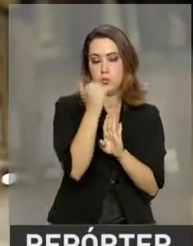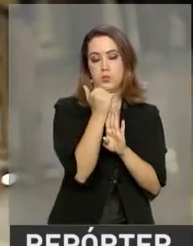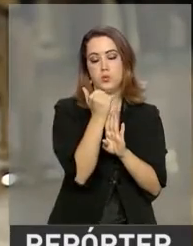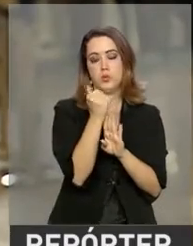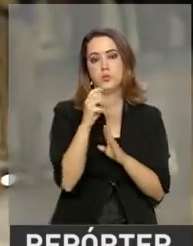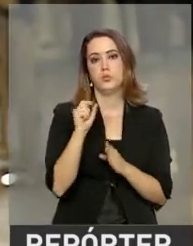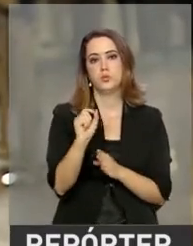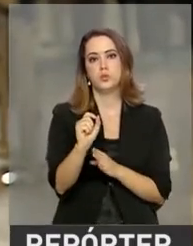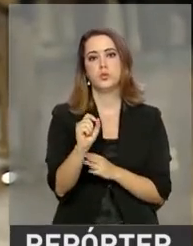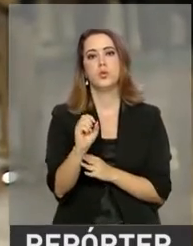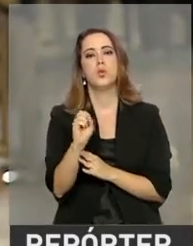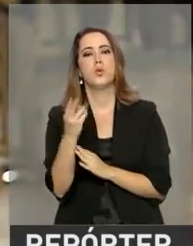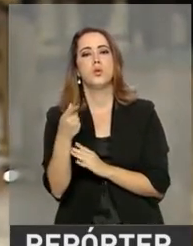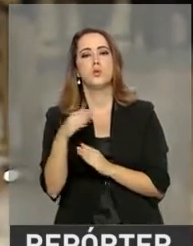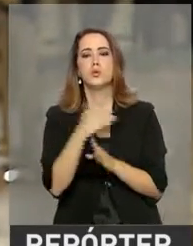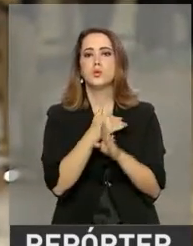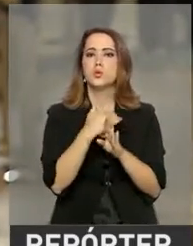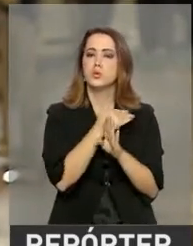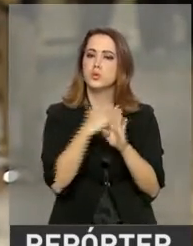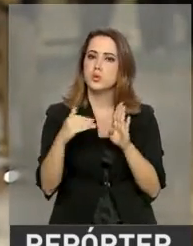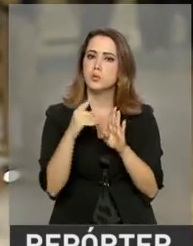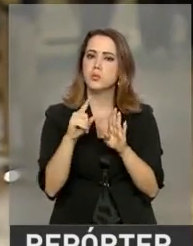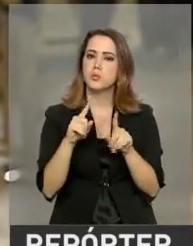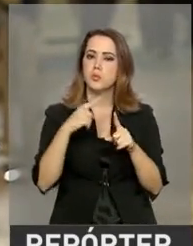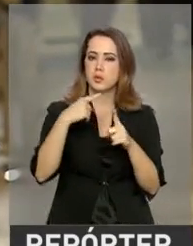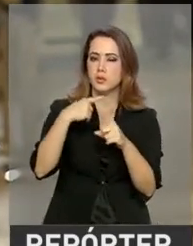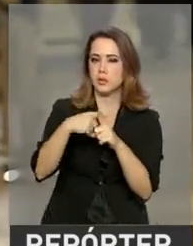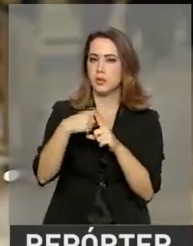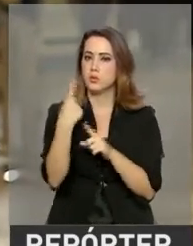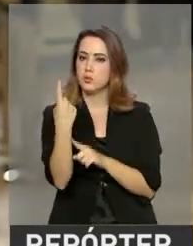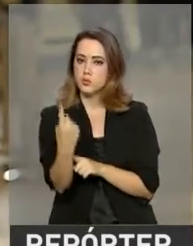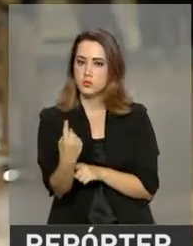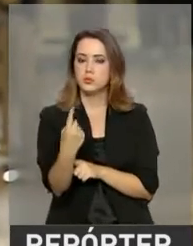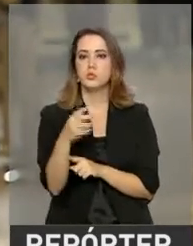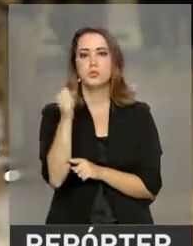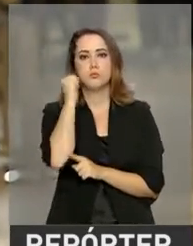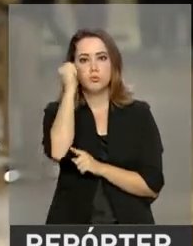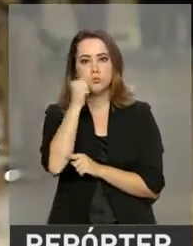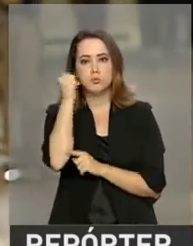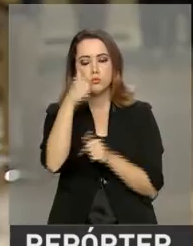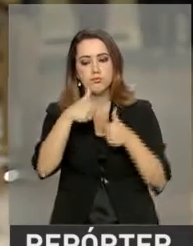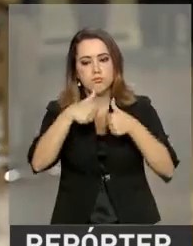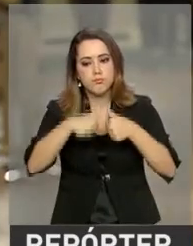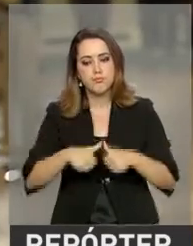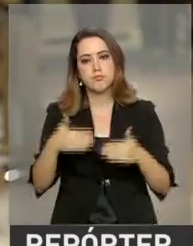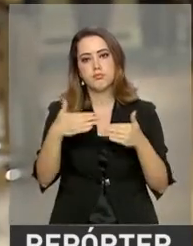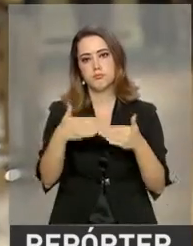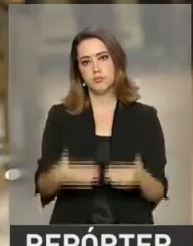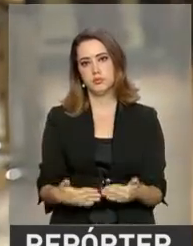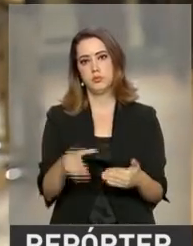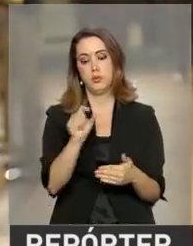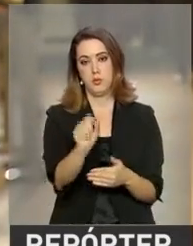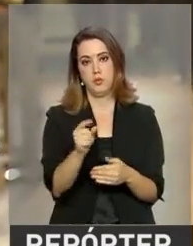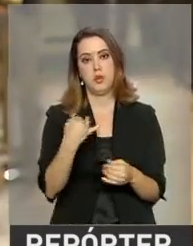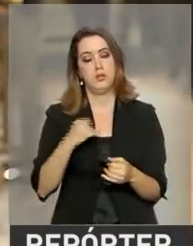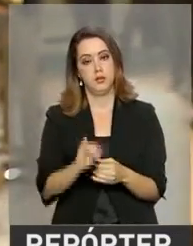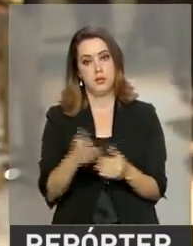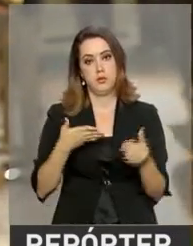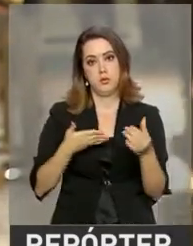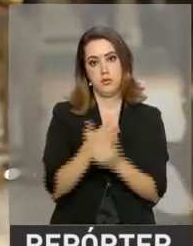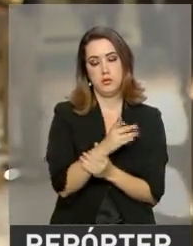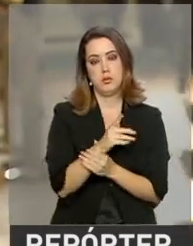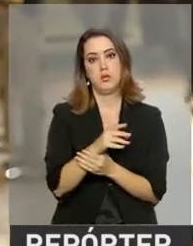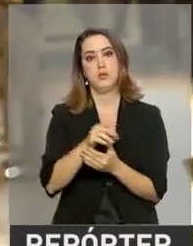ou seja metade mais um dos senadores presentes caso o parecer seja aprovado a presidenta